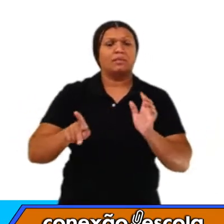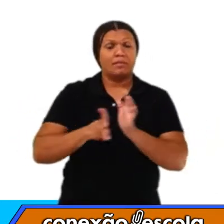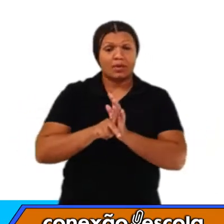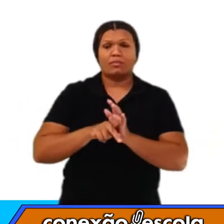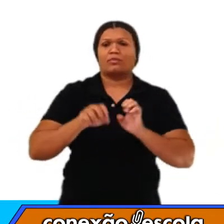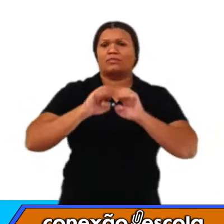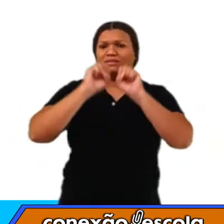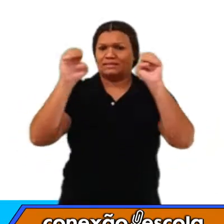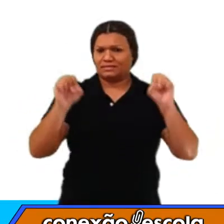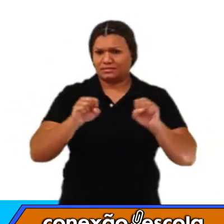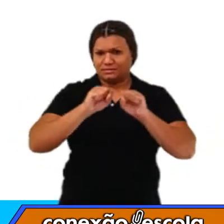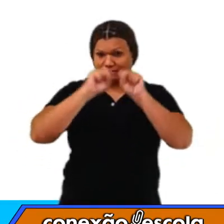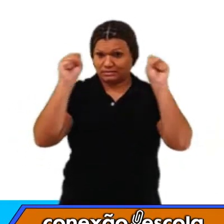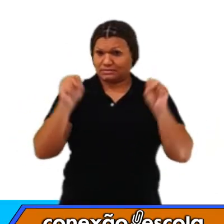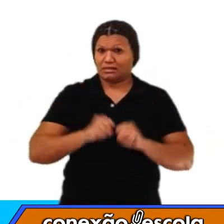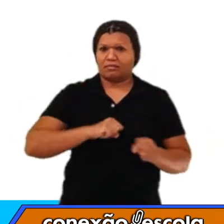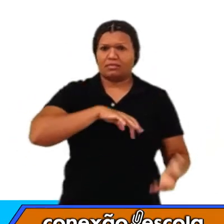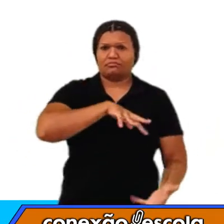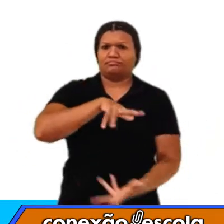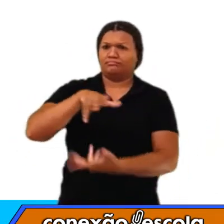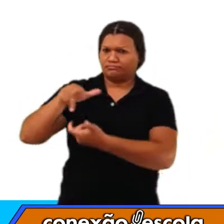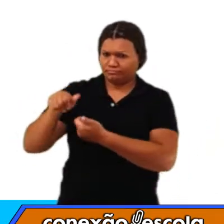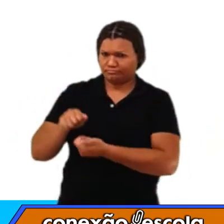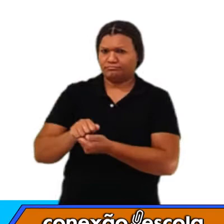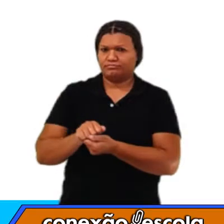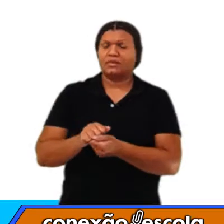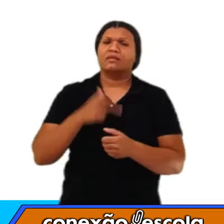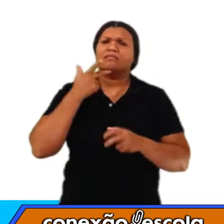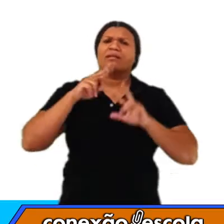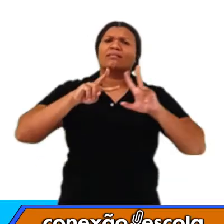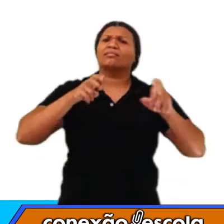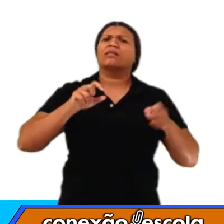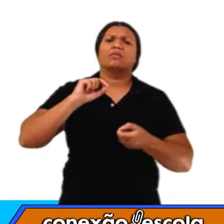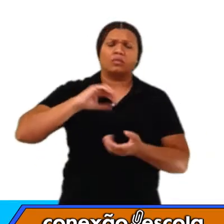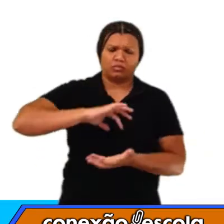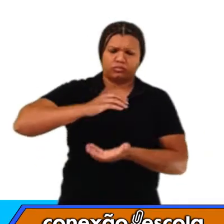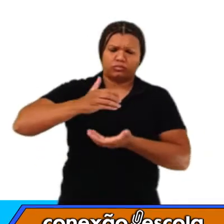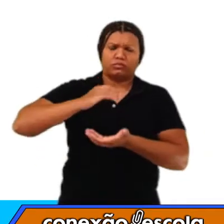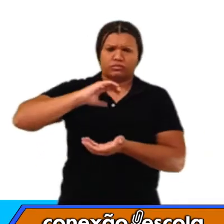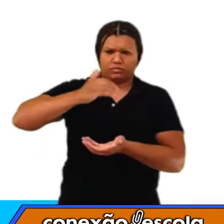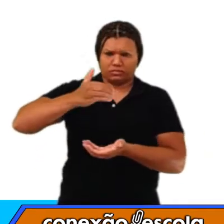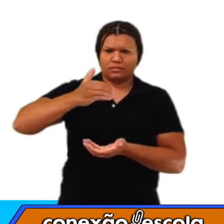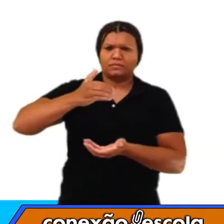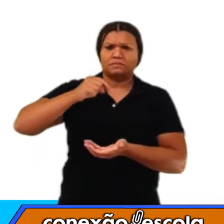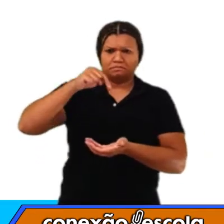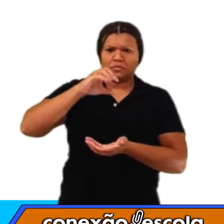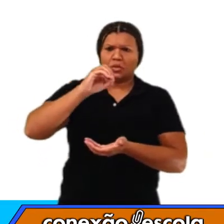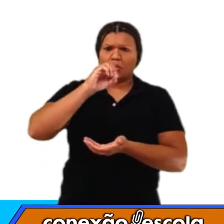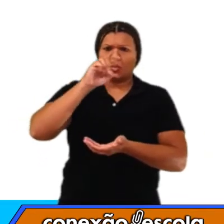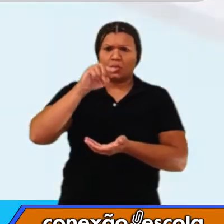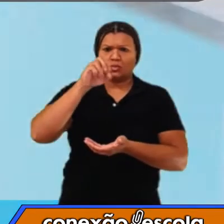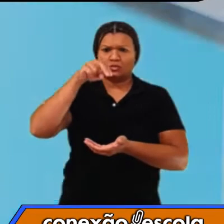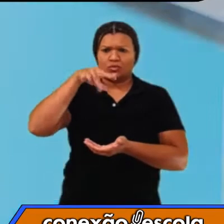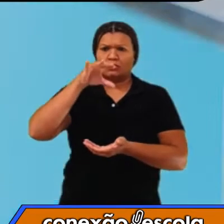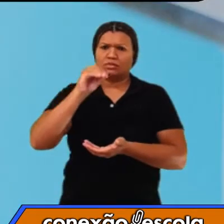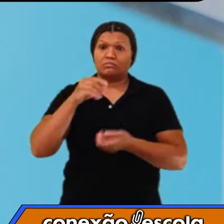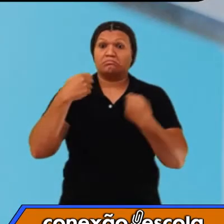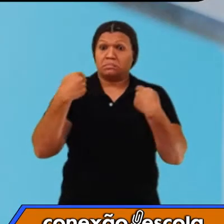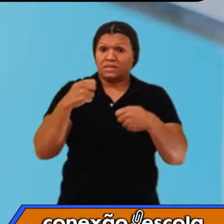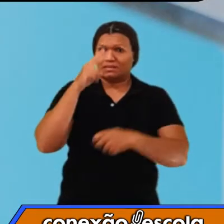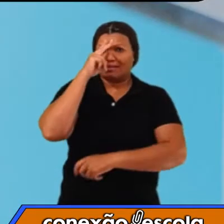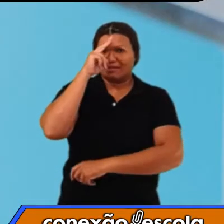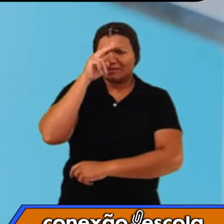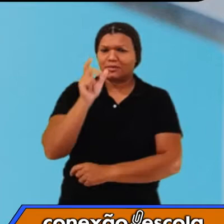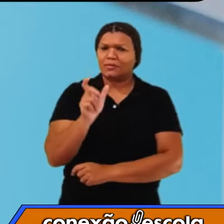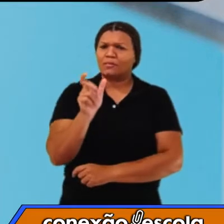eles a camada de ozônio. E para falar de camada de ozônio, nós precisamos relembrar um pouquinho